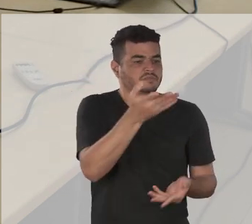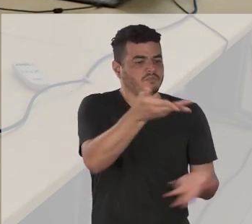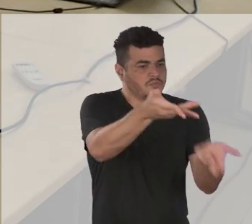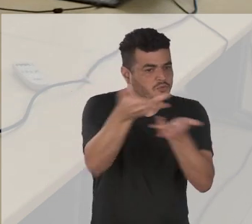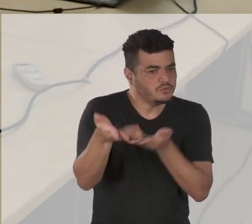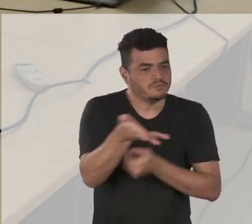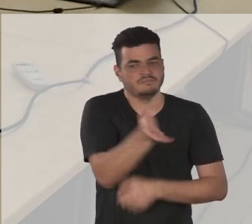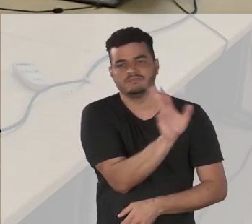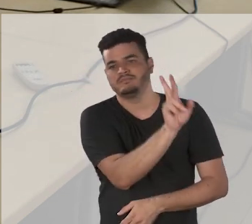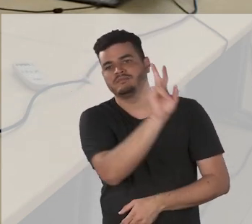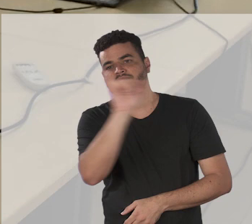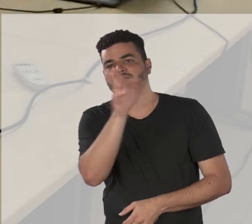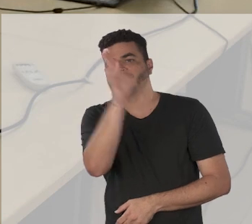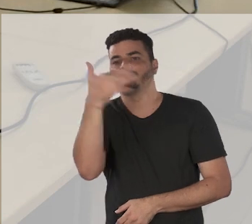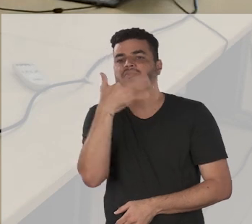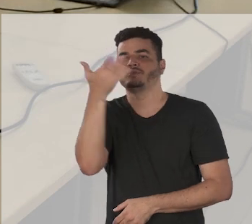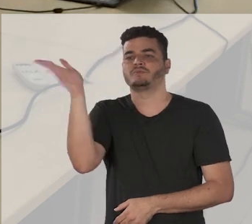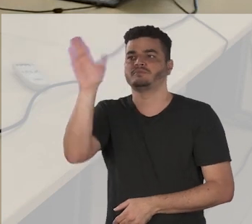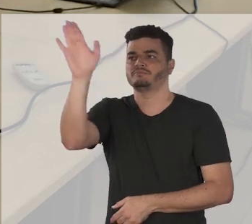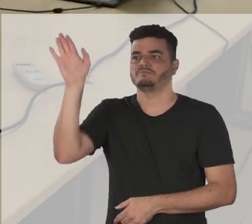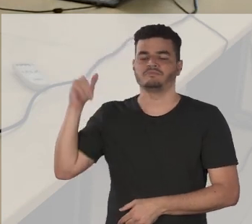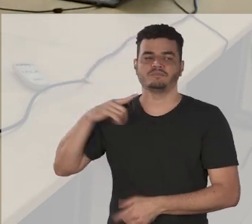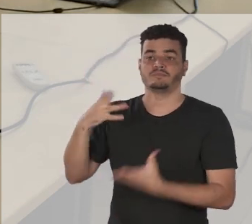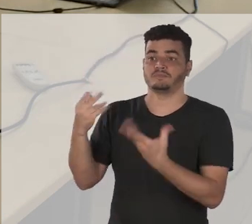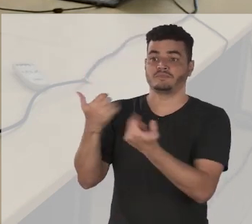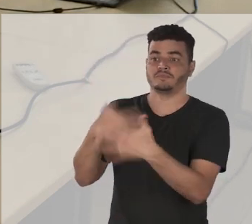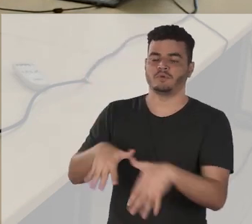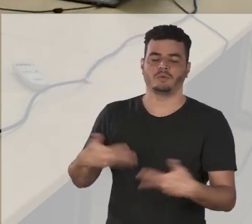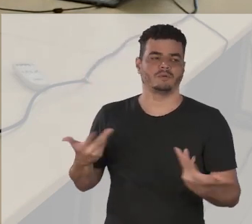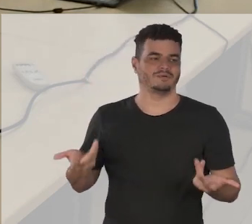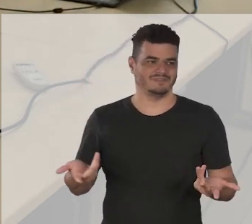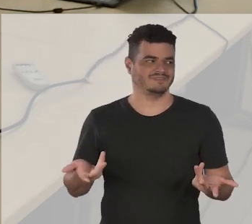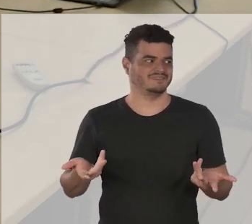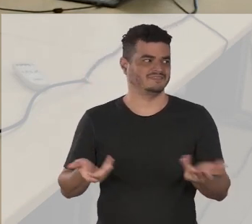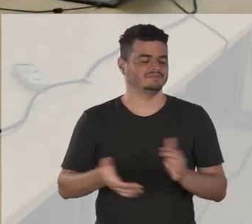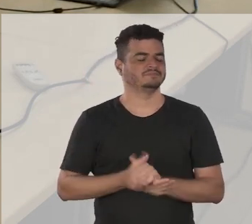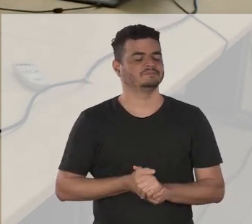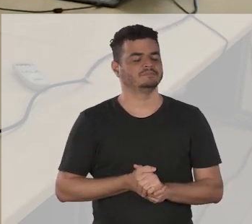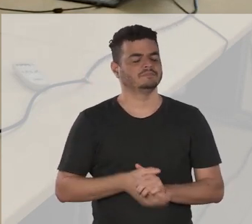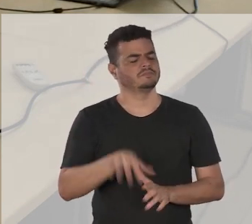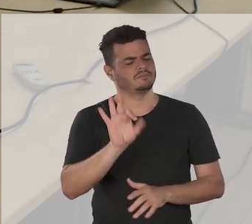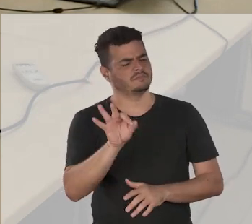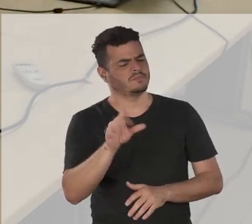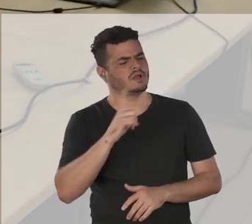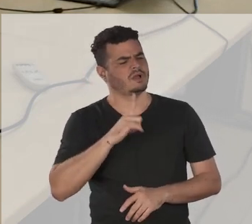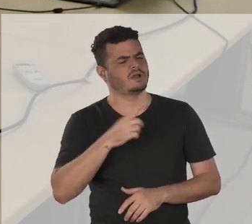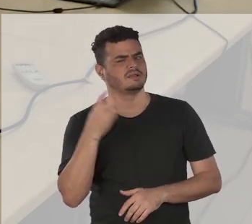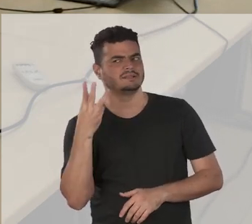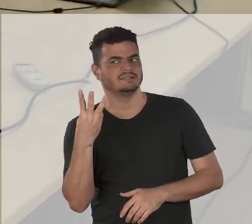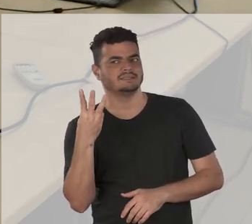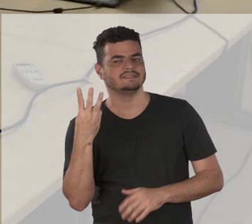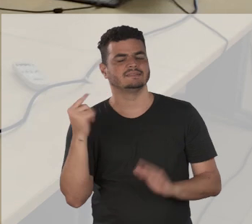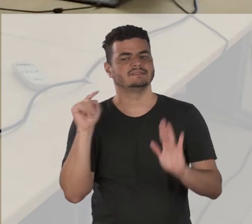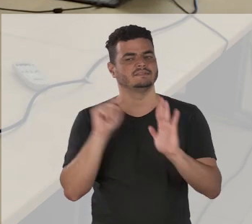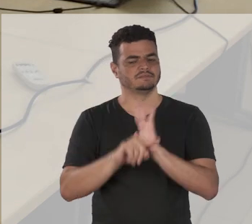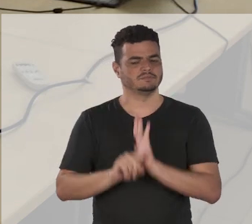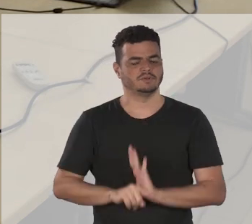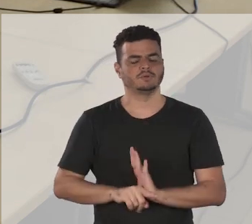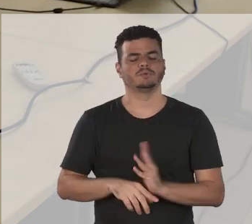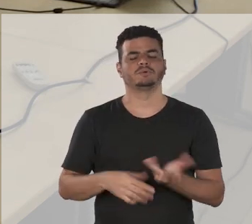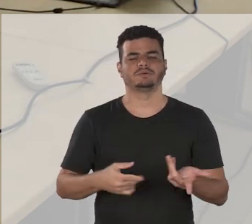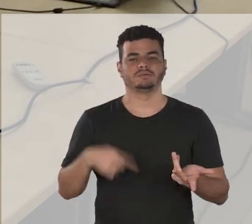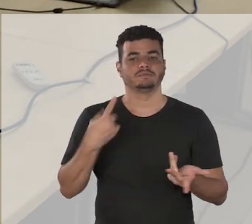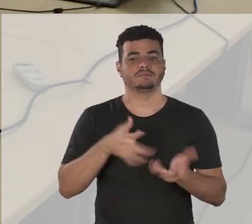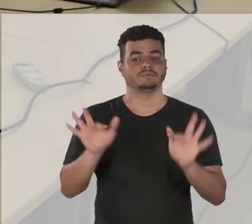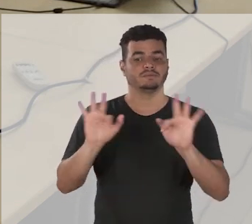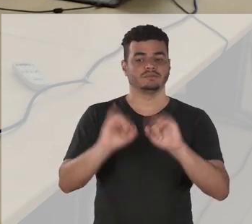ainda que sejam chaves às vezes, né, os da literatura. Nós temos mais 3 perguntas e vamos encerrando,